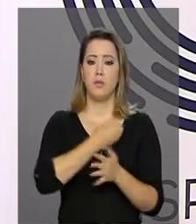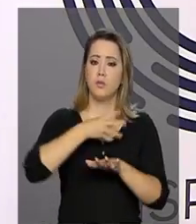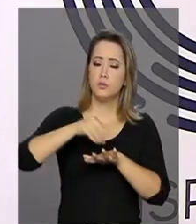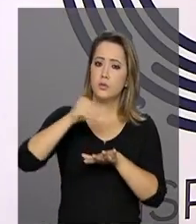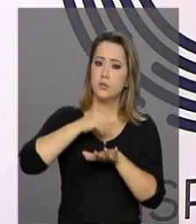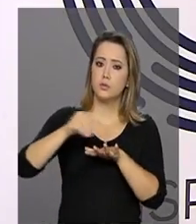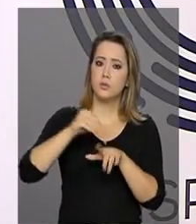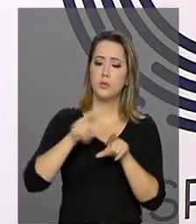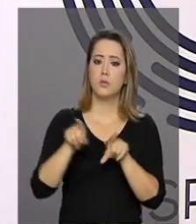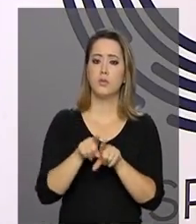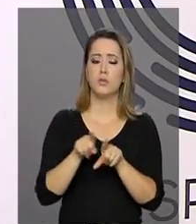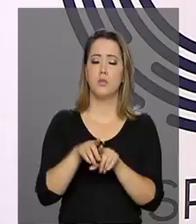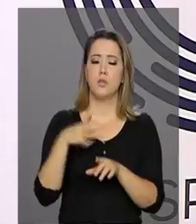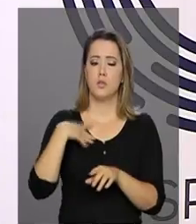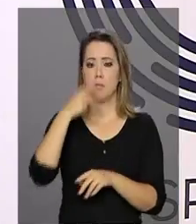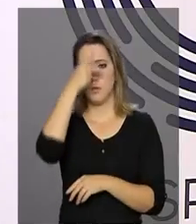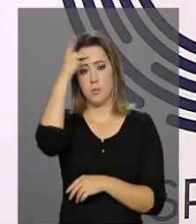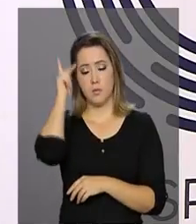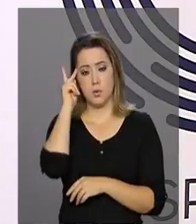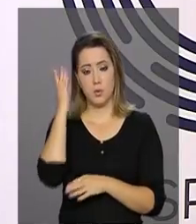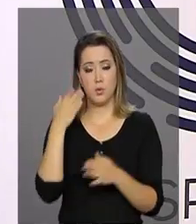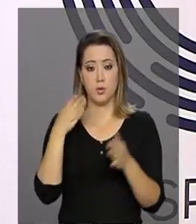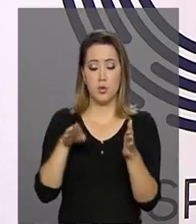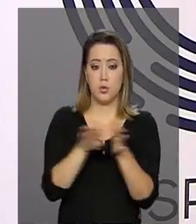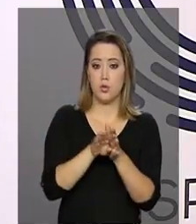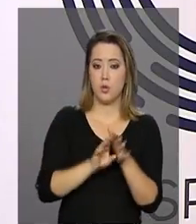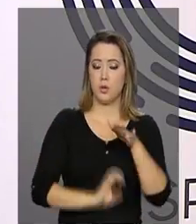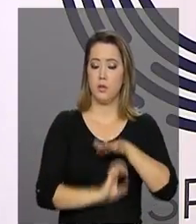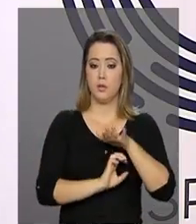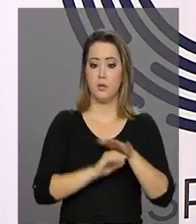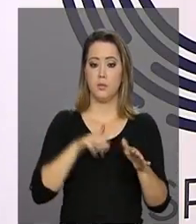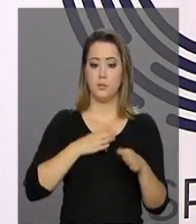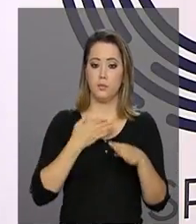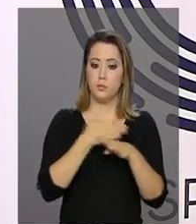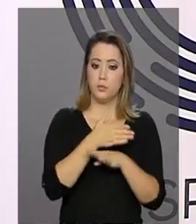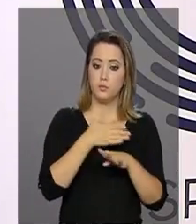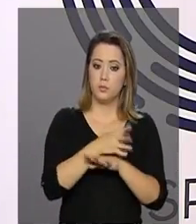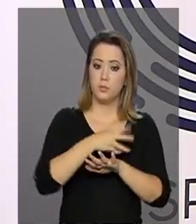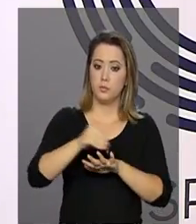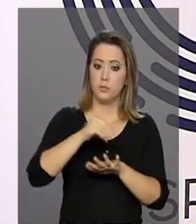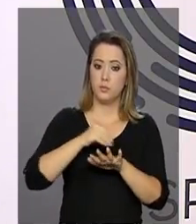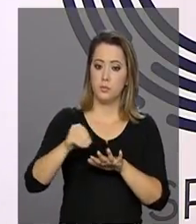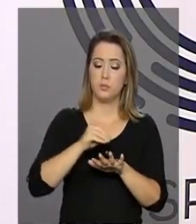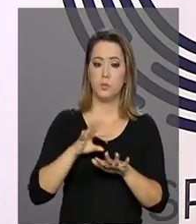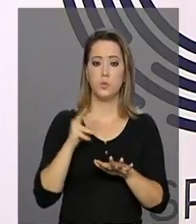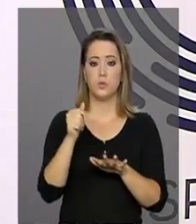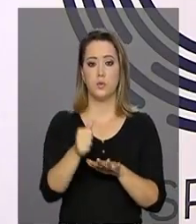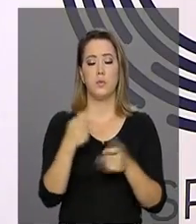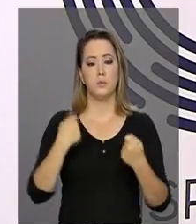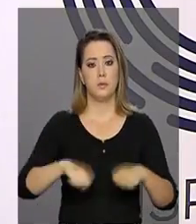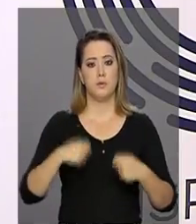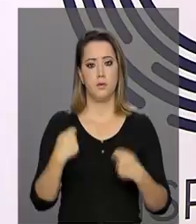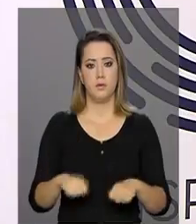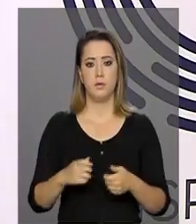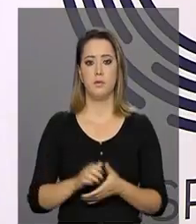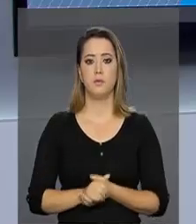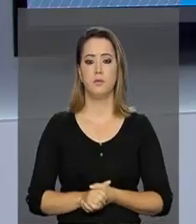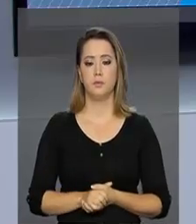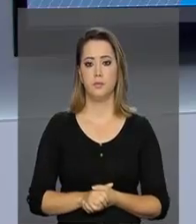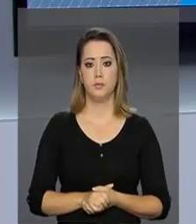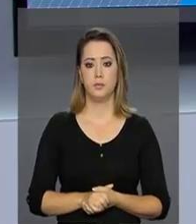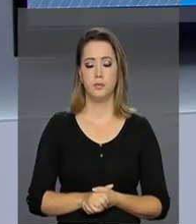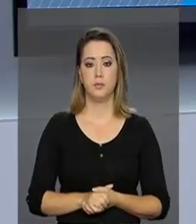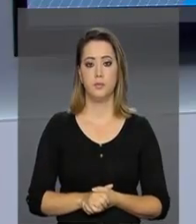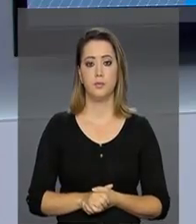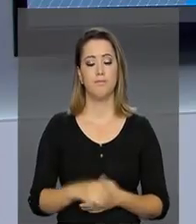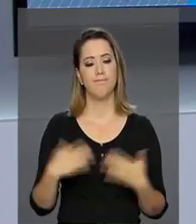previamente também o auditor qu não tiver na empresa ele poderá ter acesso às informações complementares que houver necessidade naquele momento